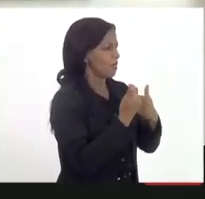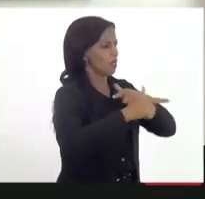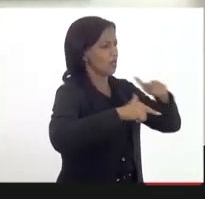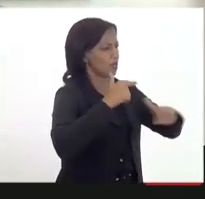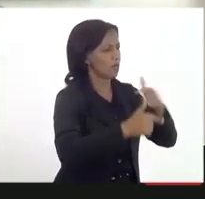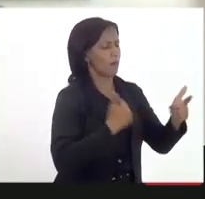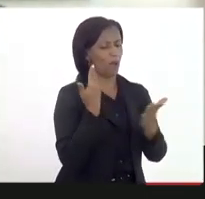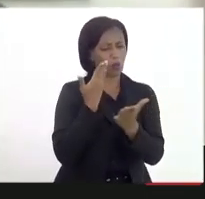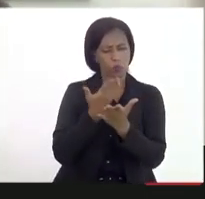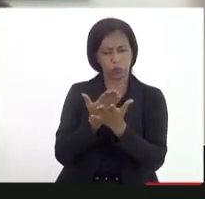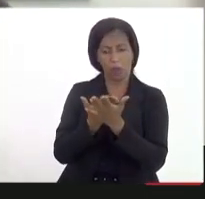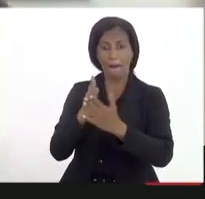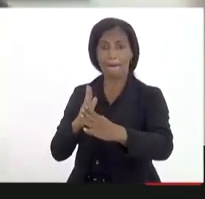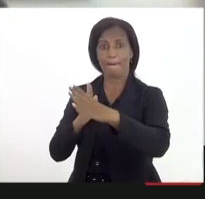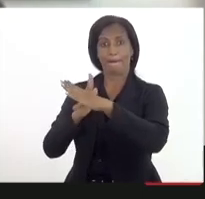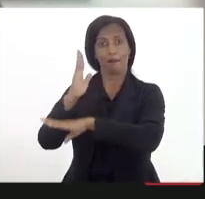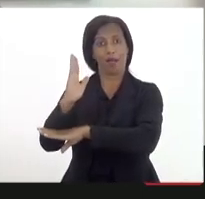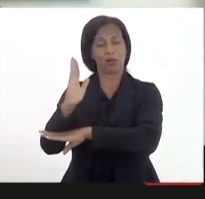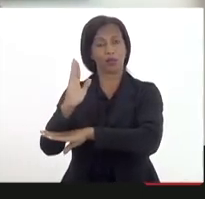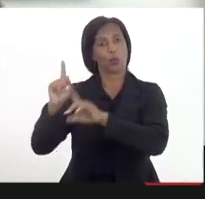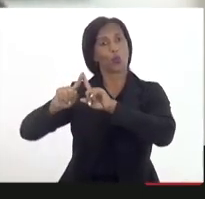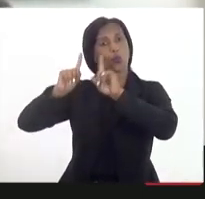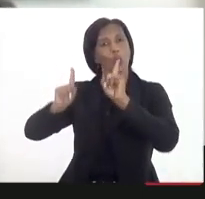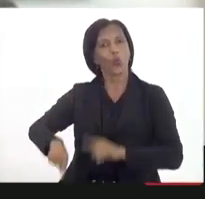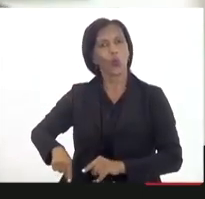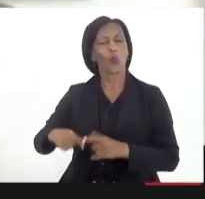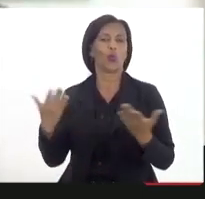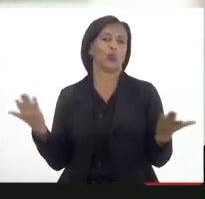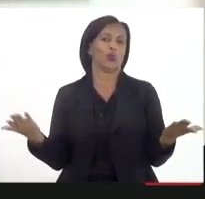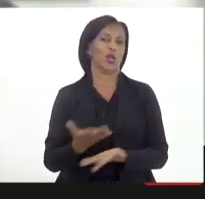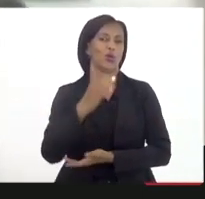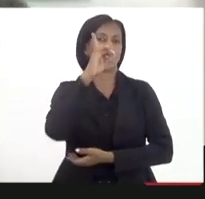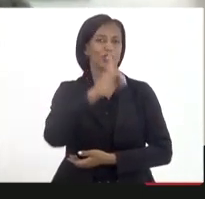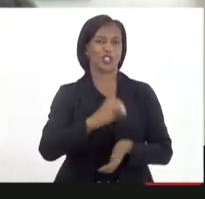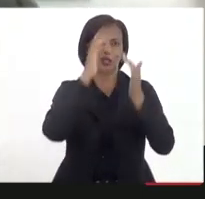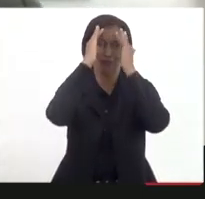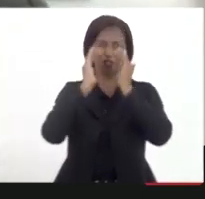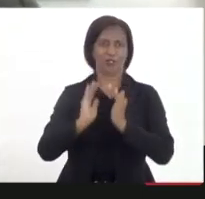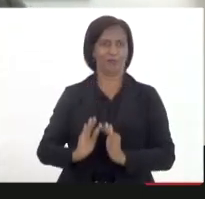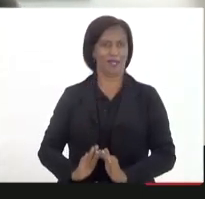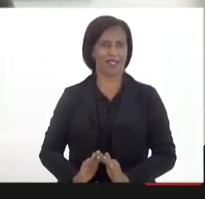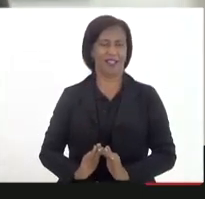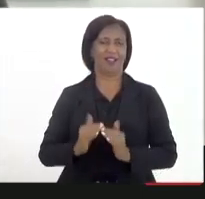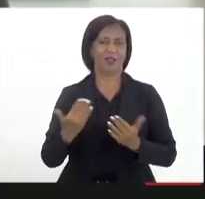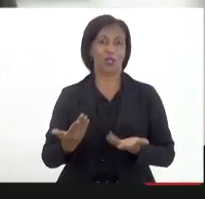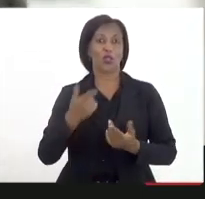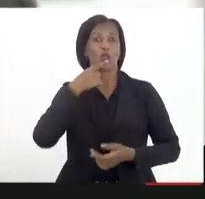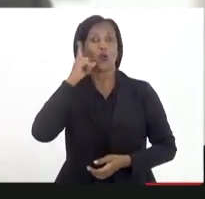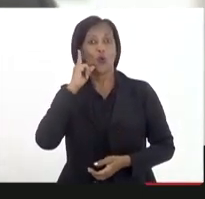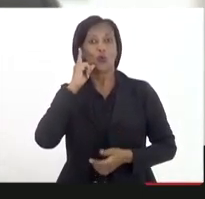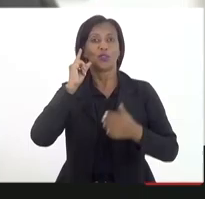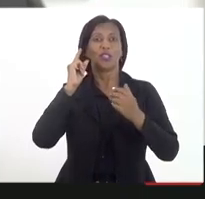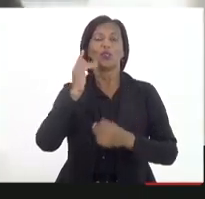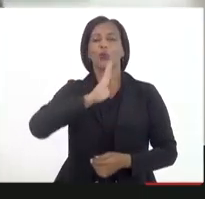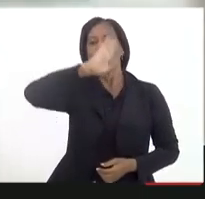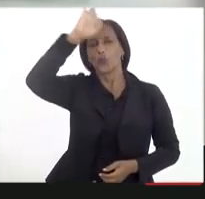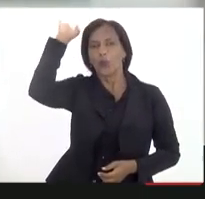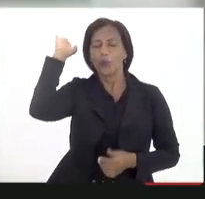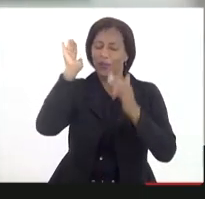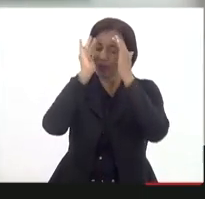e foi aprovado de forma meritória no concurso público e deve ter o seu direito respeitado e ontem o corpo de modelo de respeitou o direito